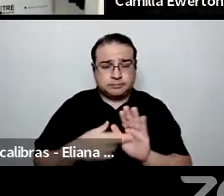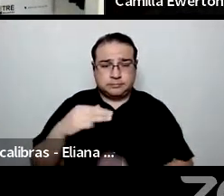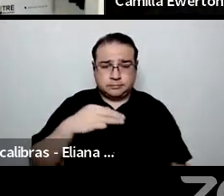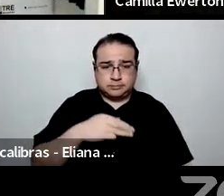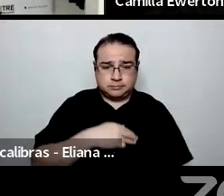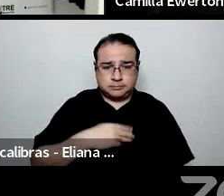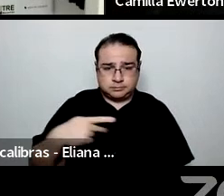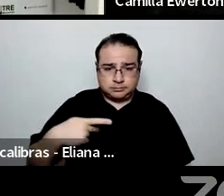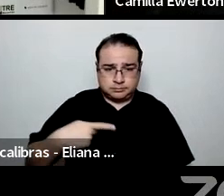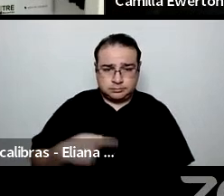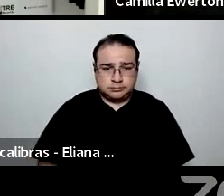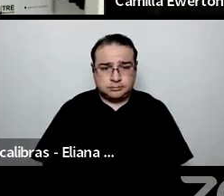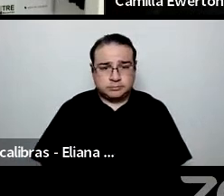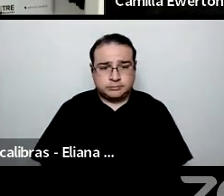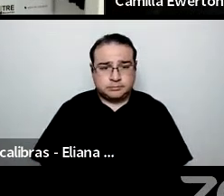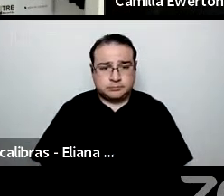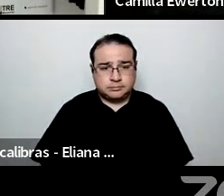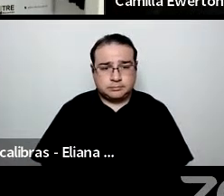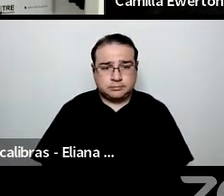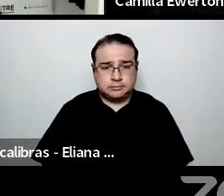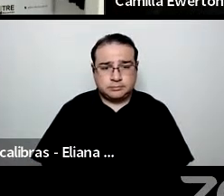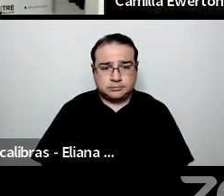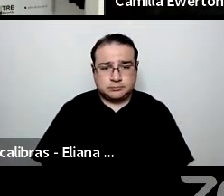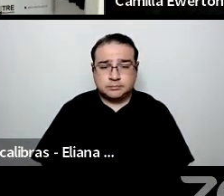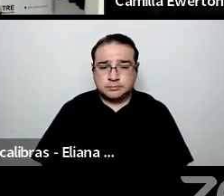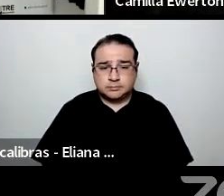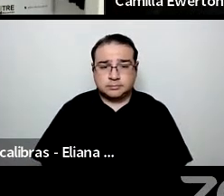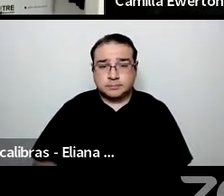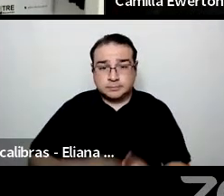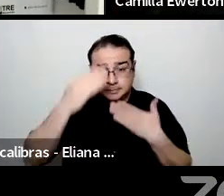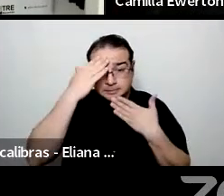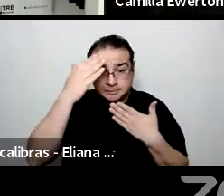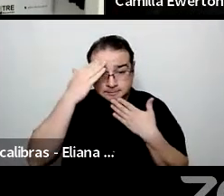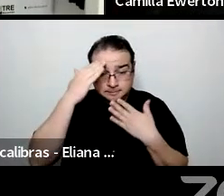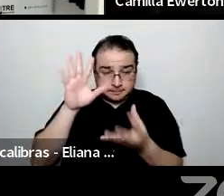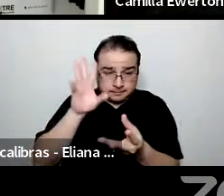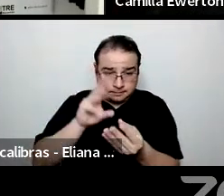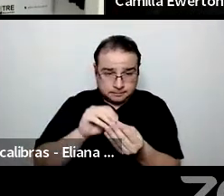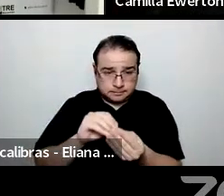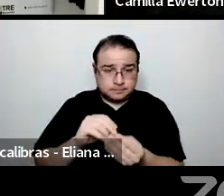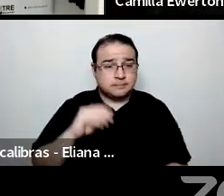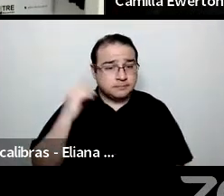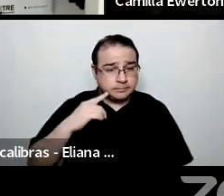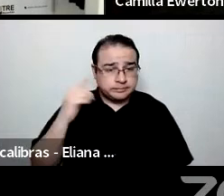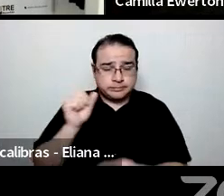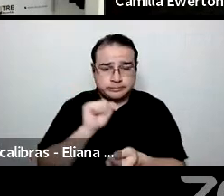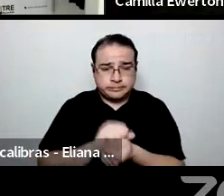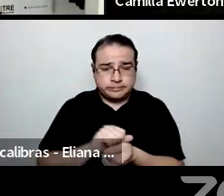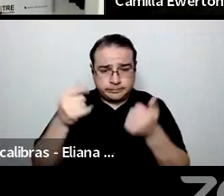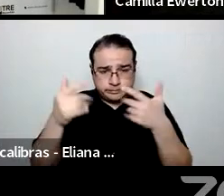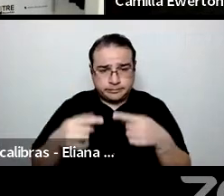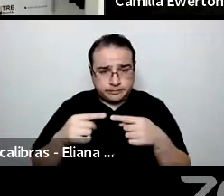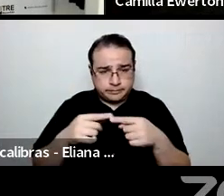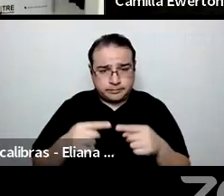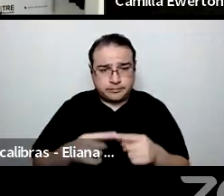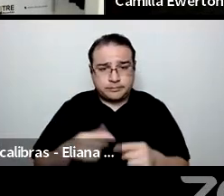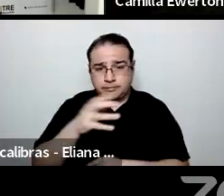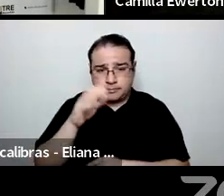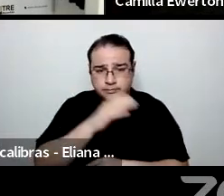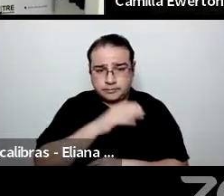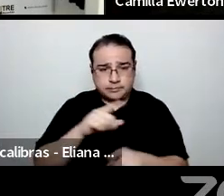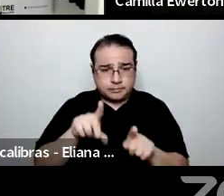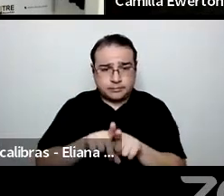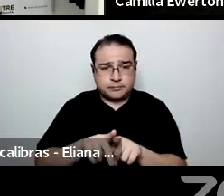ministério público e agradeço a síntese do nobre advogado que preza pela celeridade